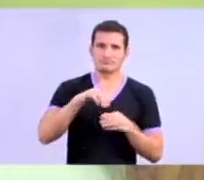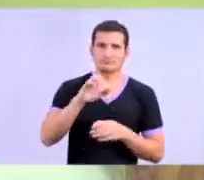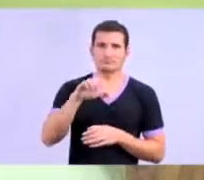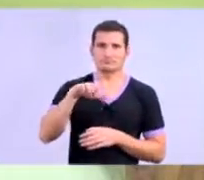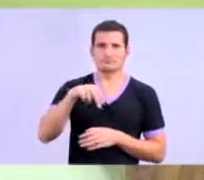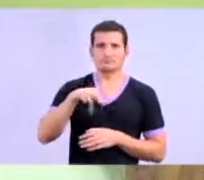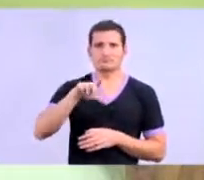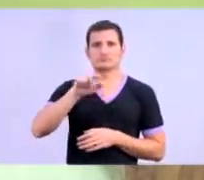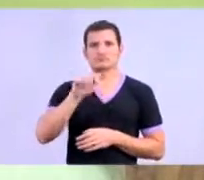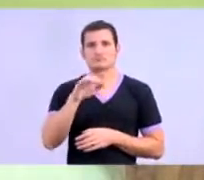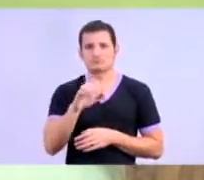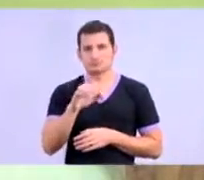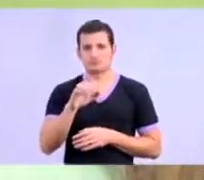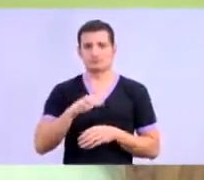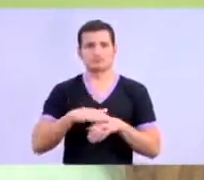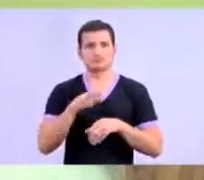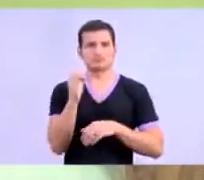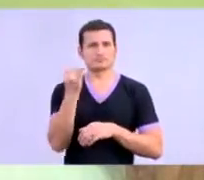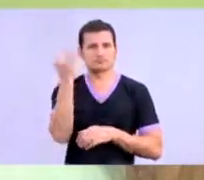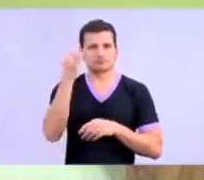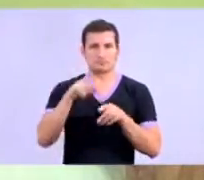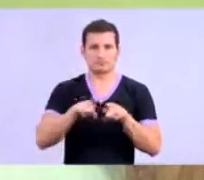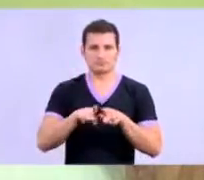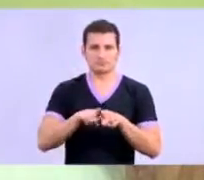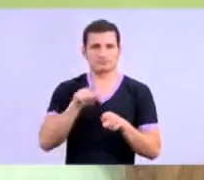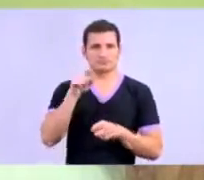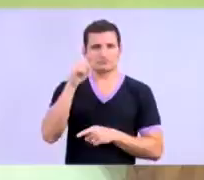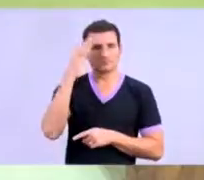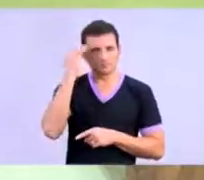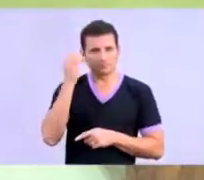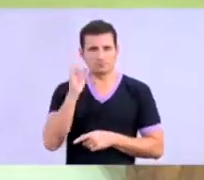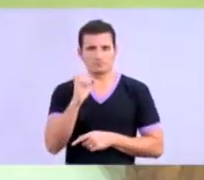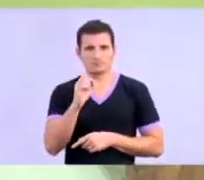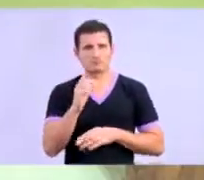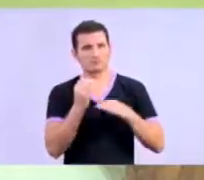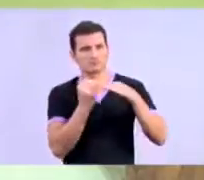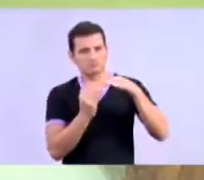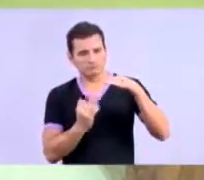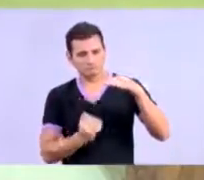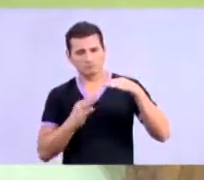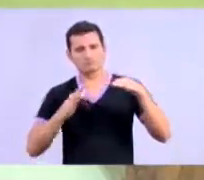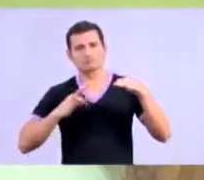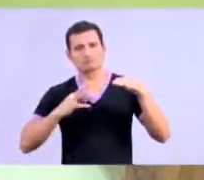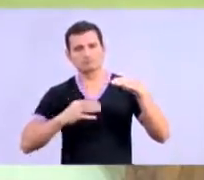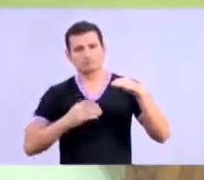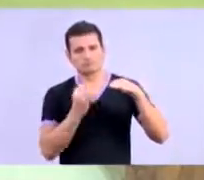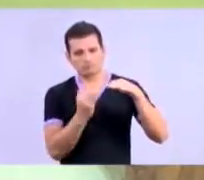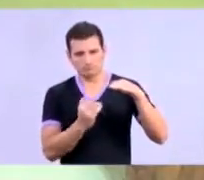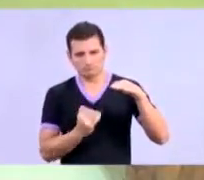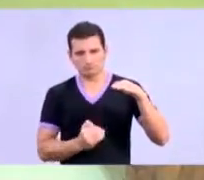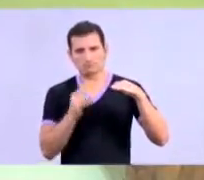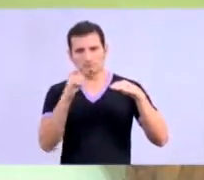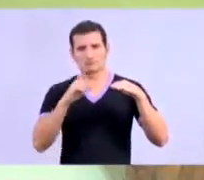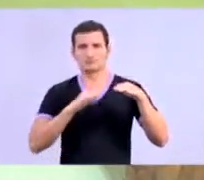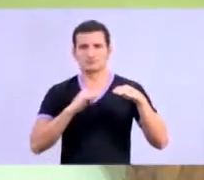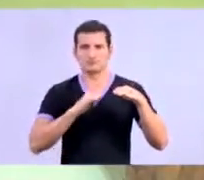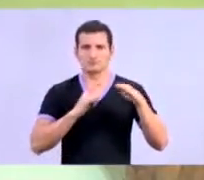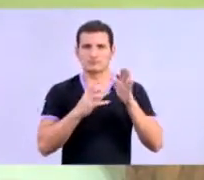mais importante ainda, que você saiba que essas camadas, todas elas, você tem os